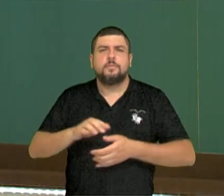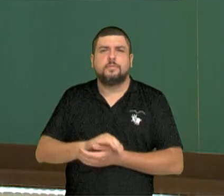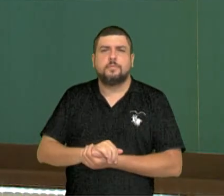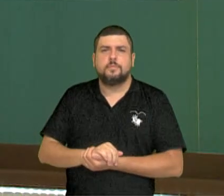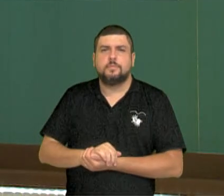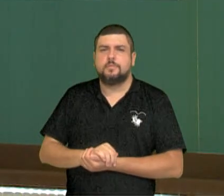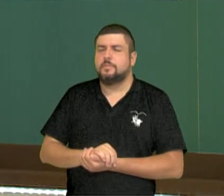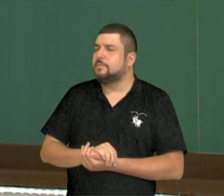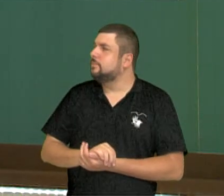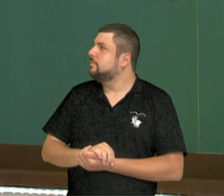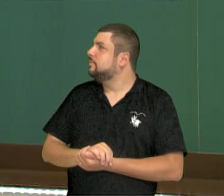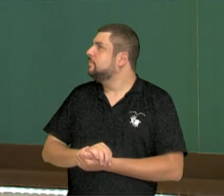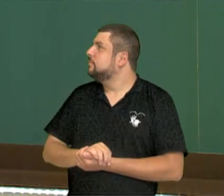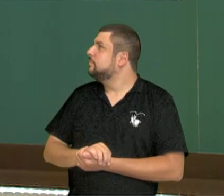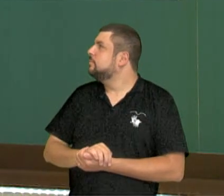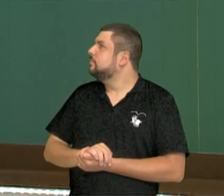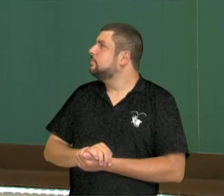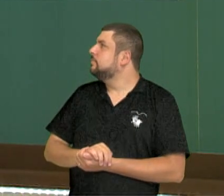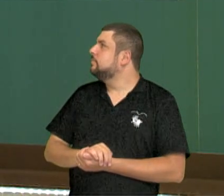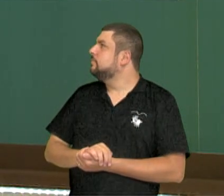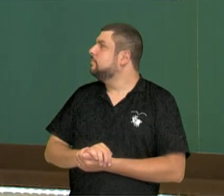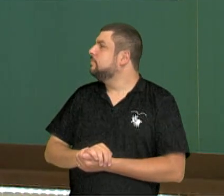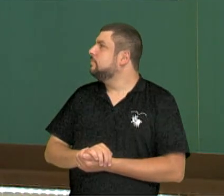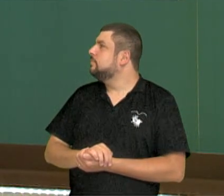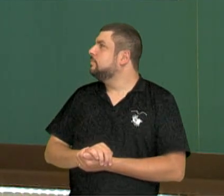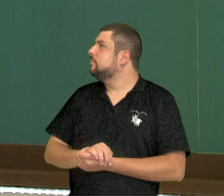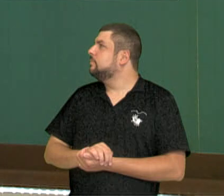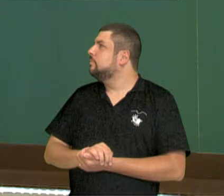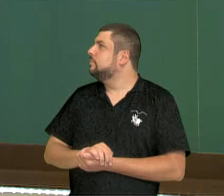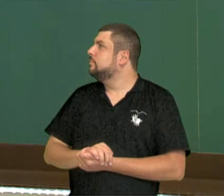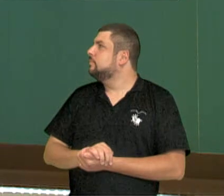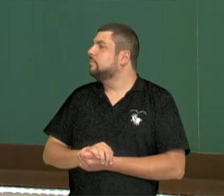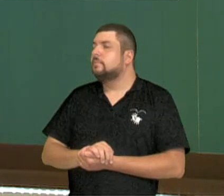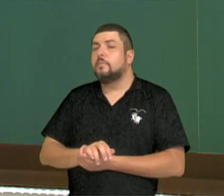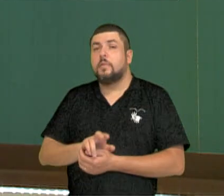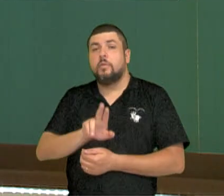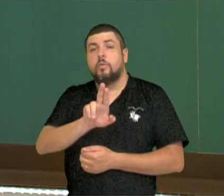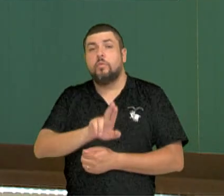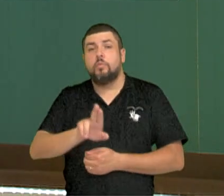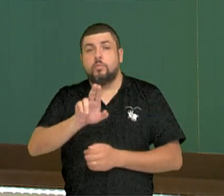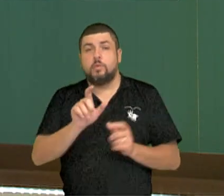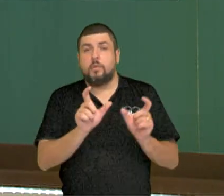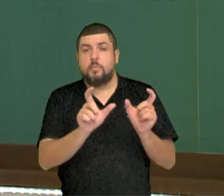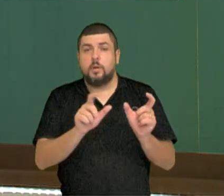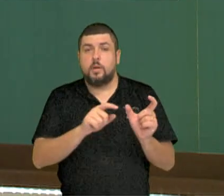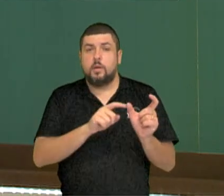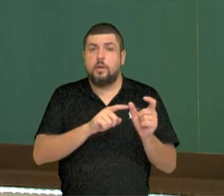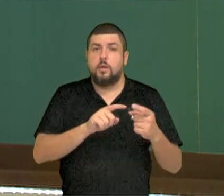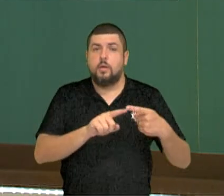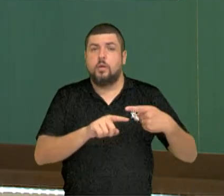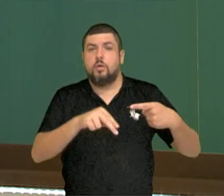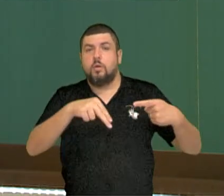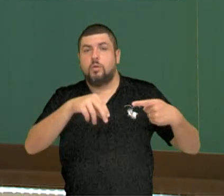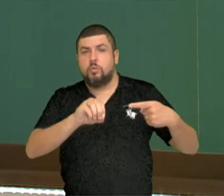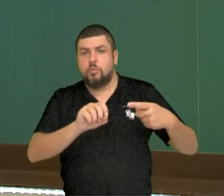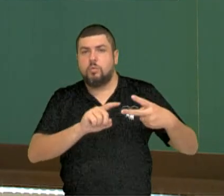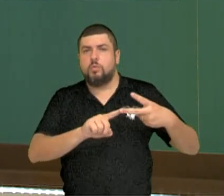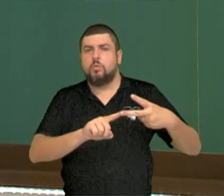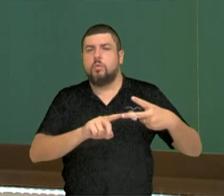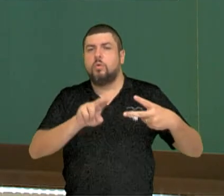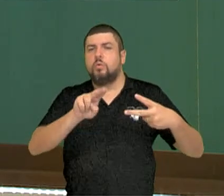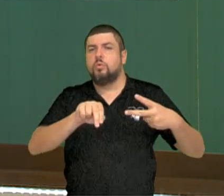que expressões de negação usou? Ele usou as palavras no, nunca, jamás e